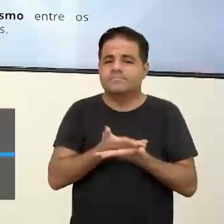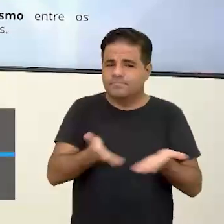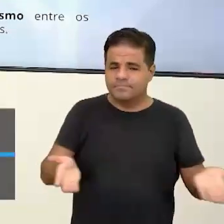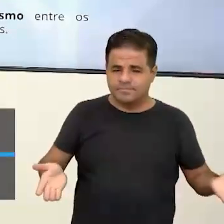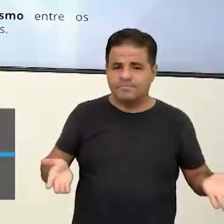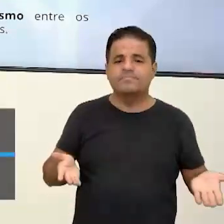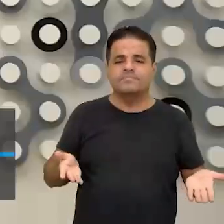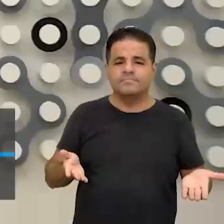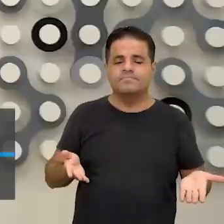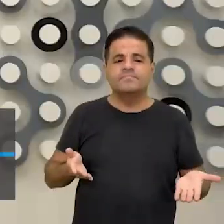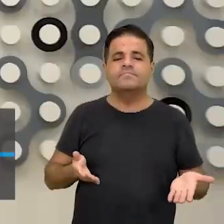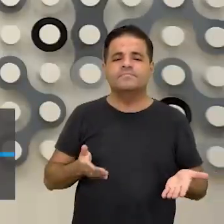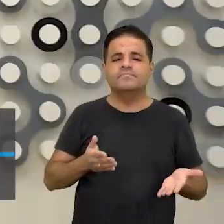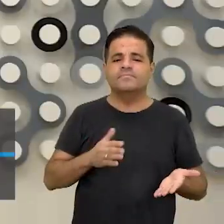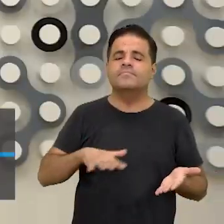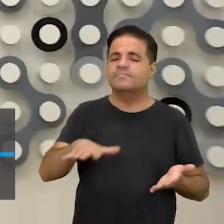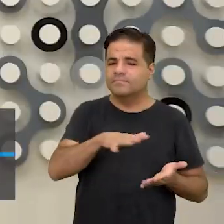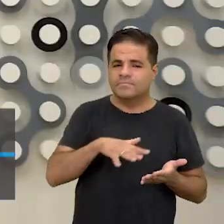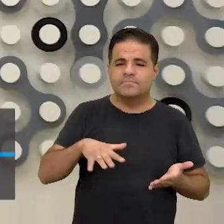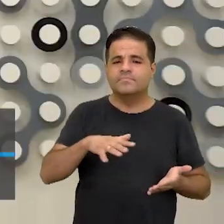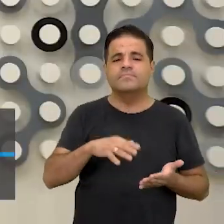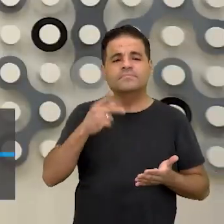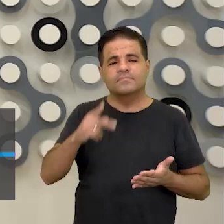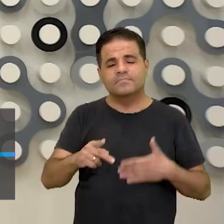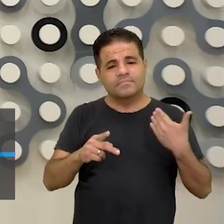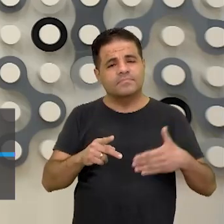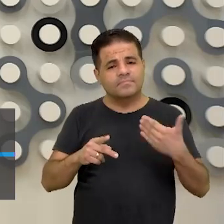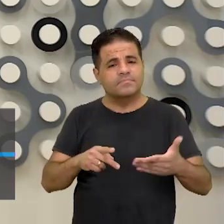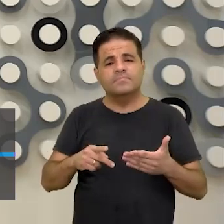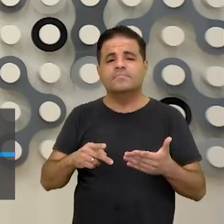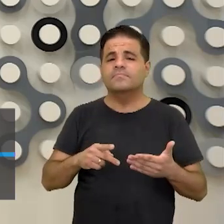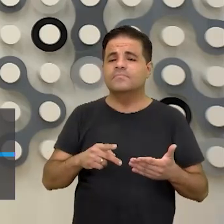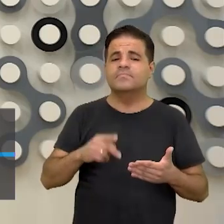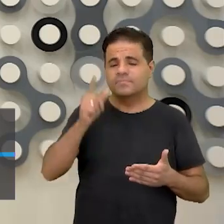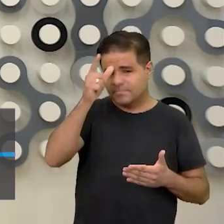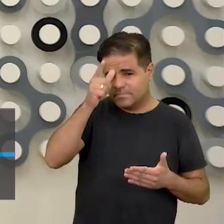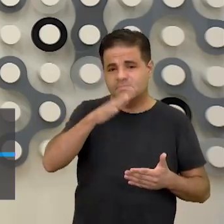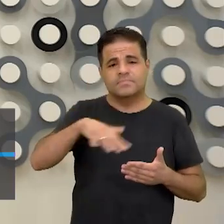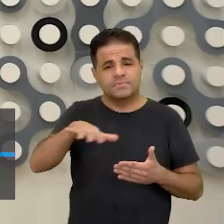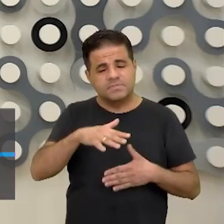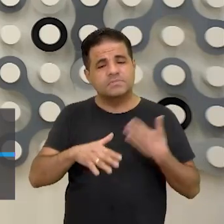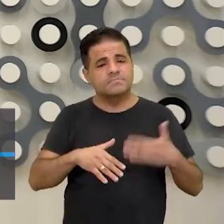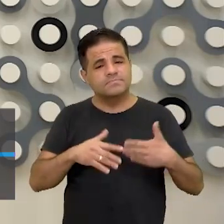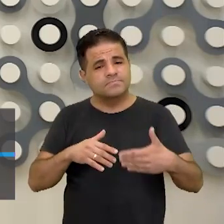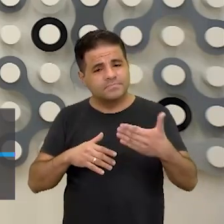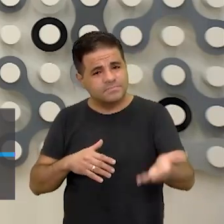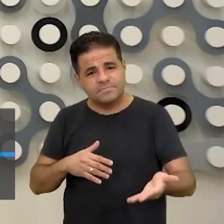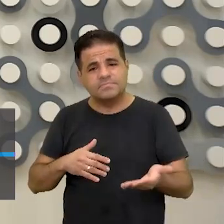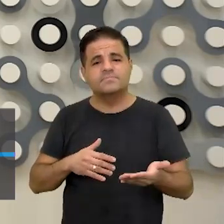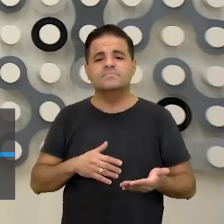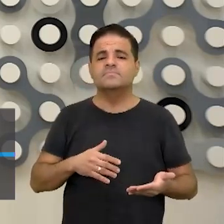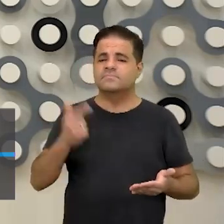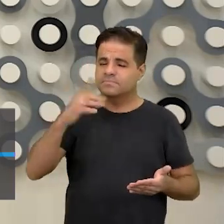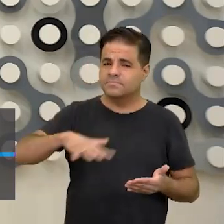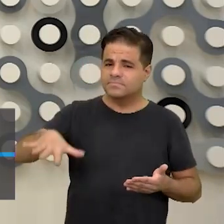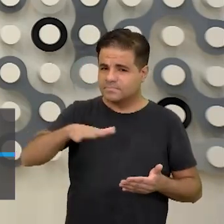história. Então, Jennifer, eu queria até contar um negócio que é o seguinte, eu até falei da Alemanha, né? Não é porque eu estou falando assim,